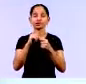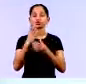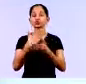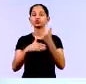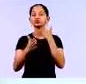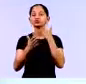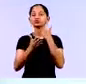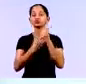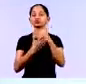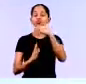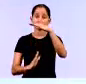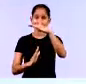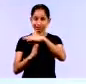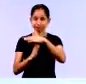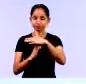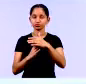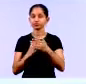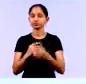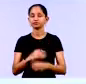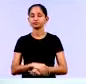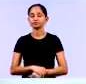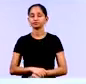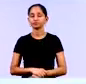do período.